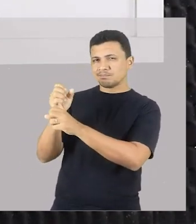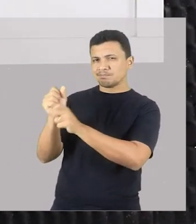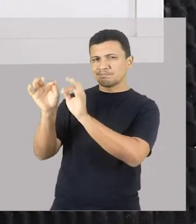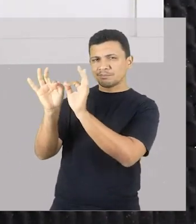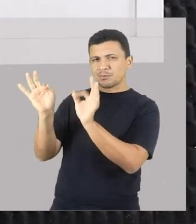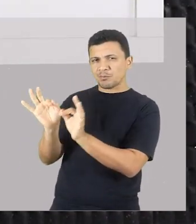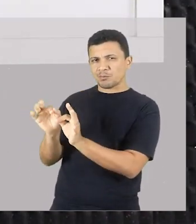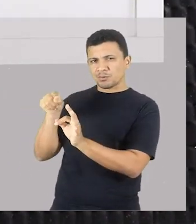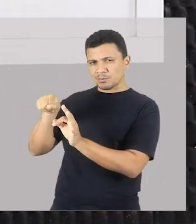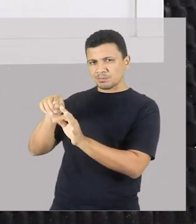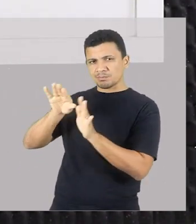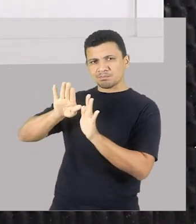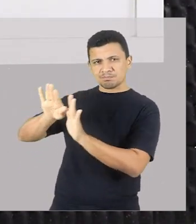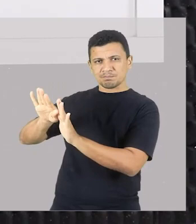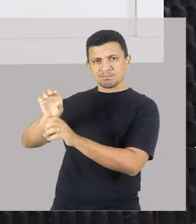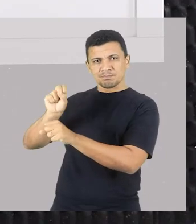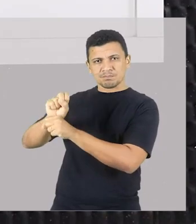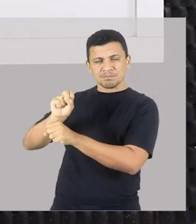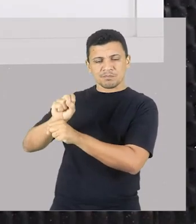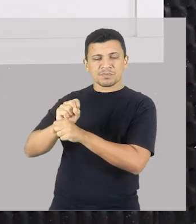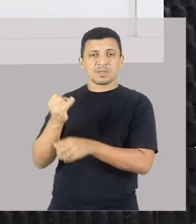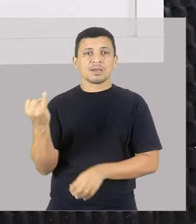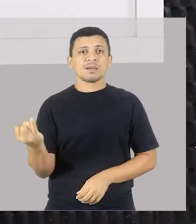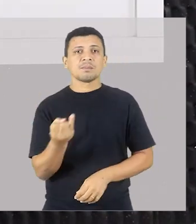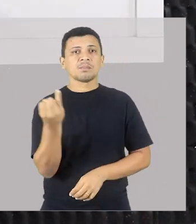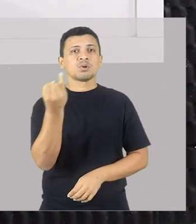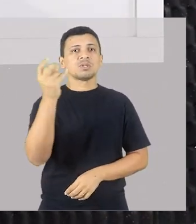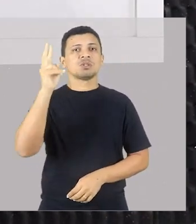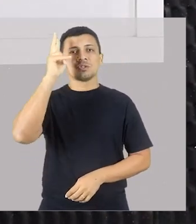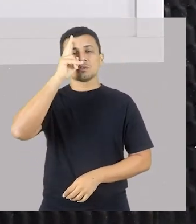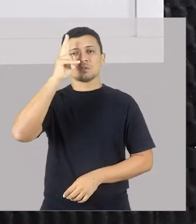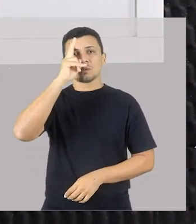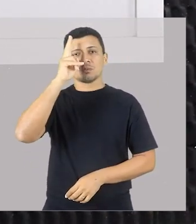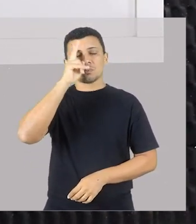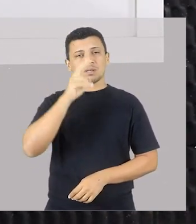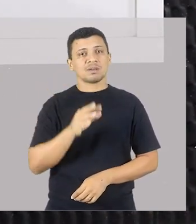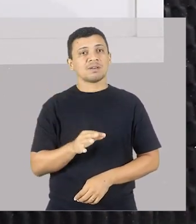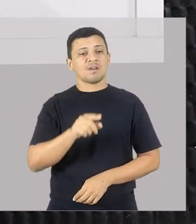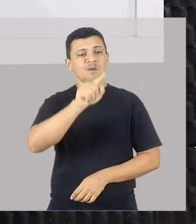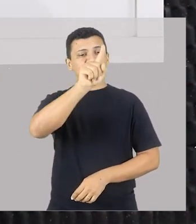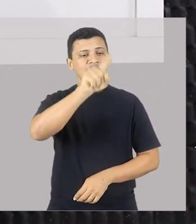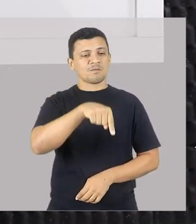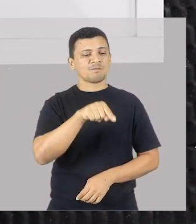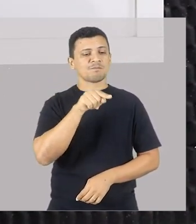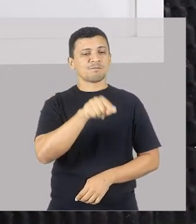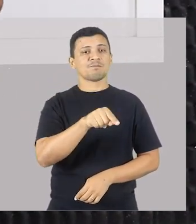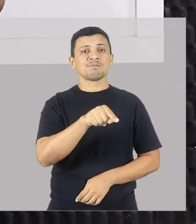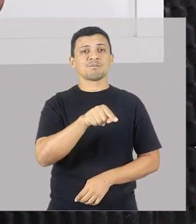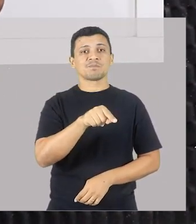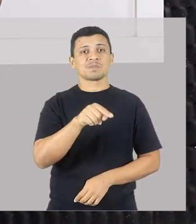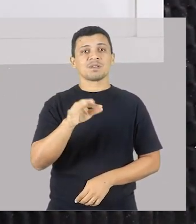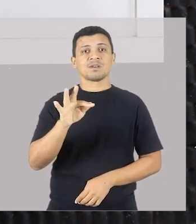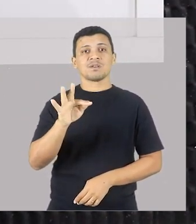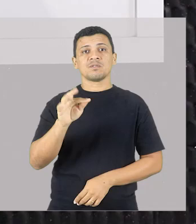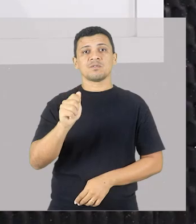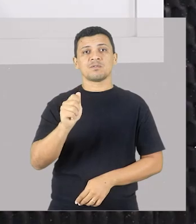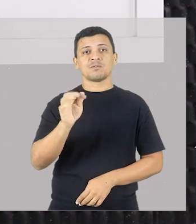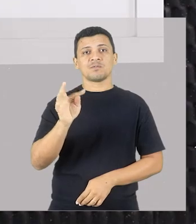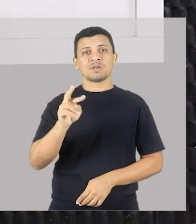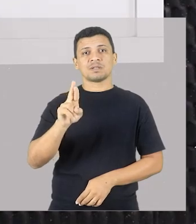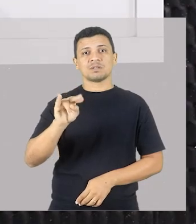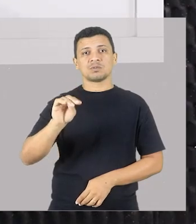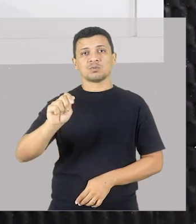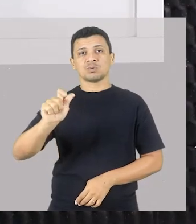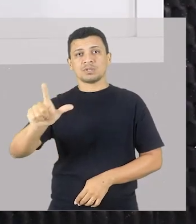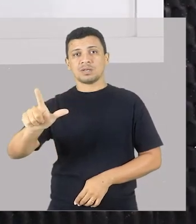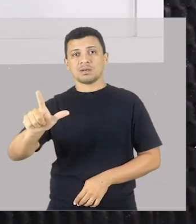envolve a permutação, né, é sempre importante lembrar do fatorial, né, aquele pontozinho de interrogação, porque